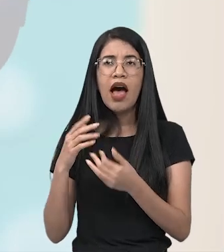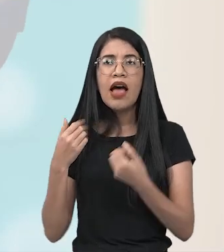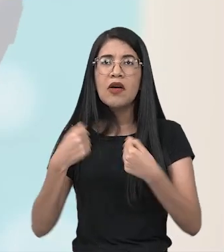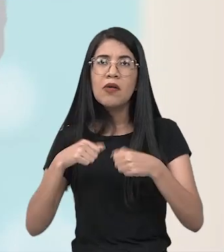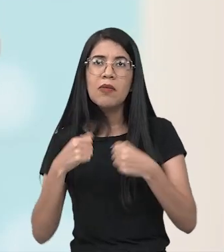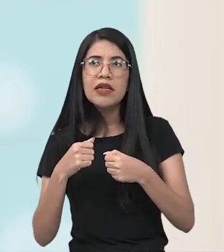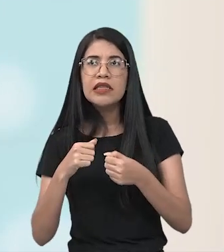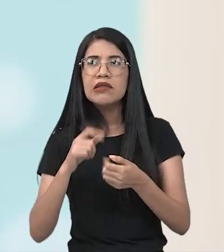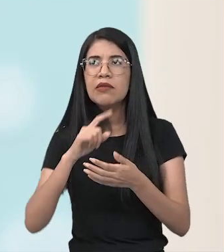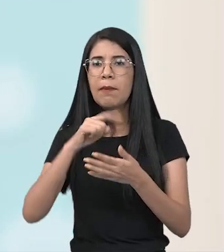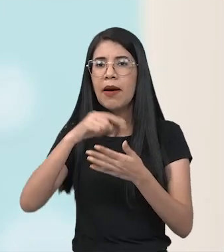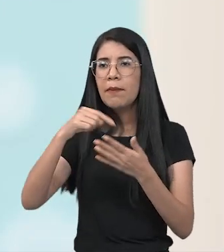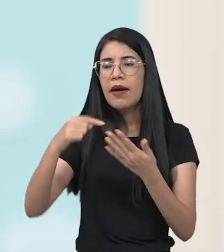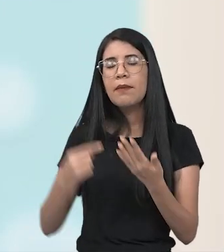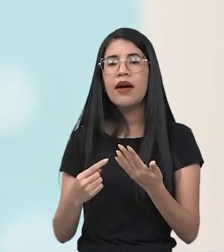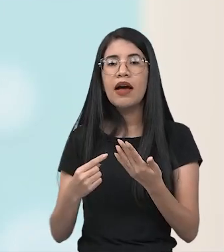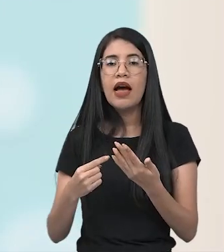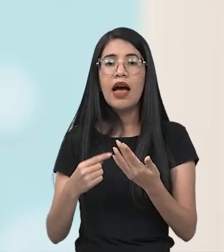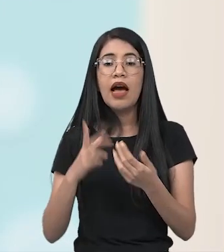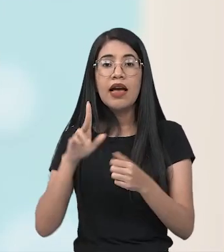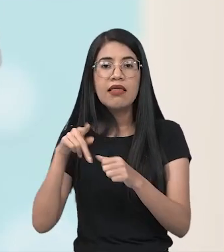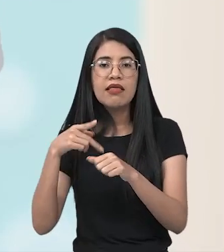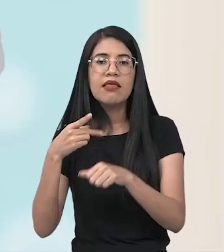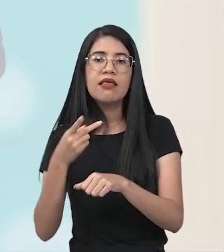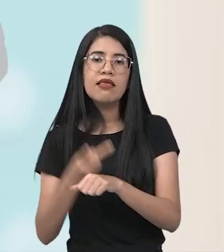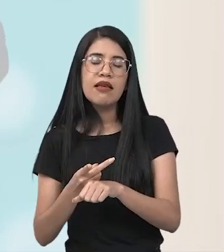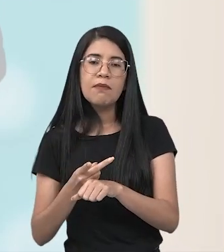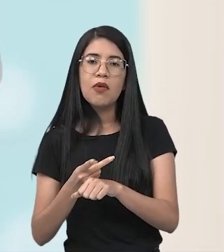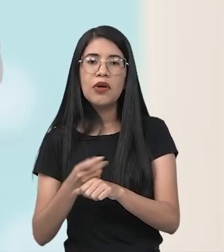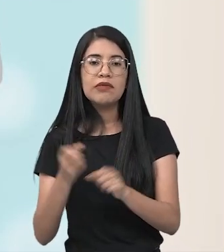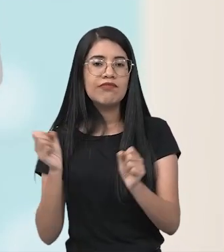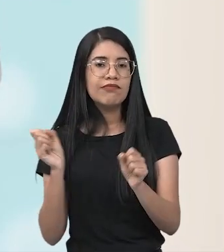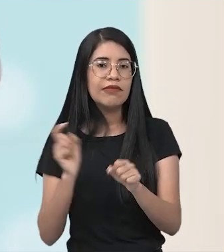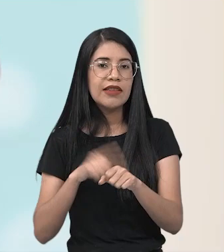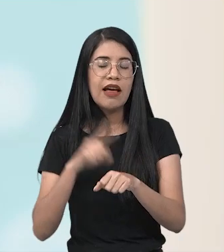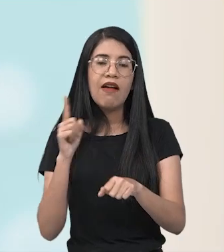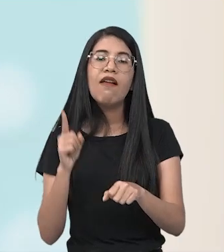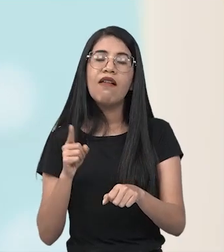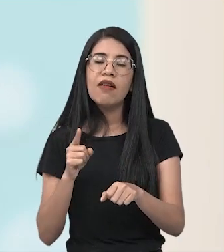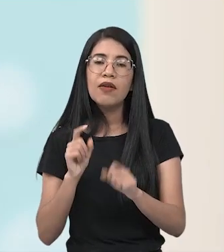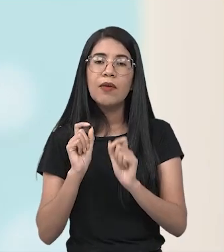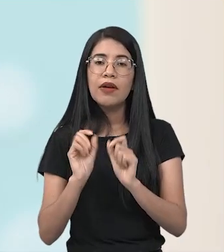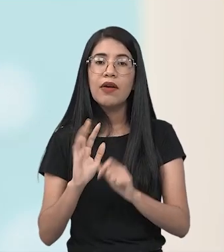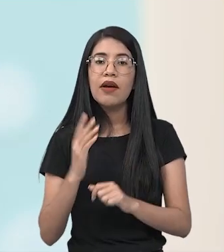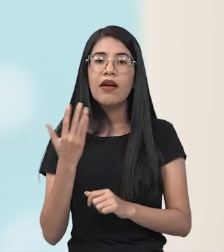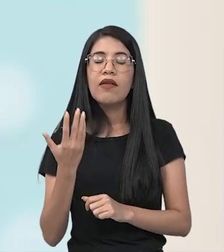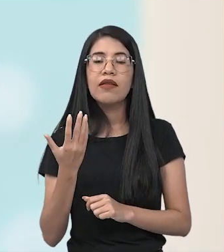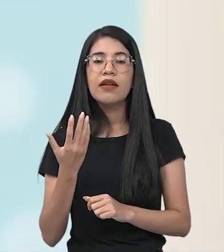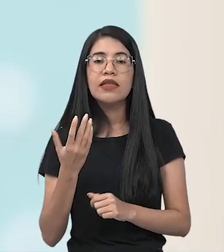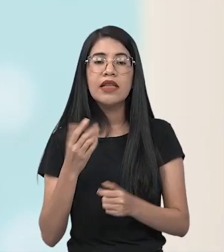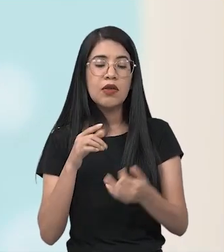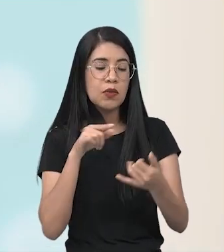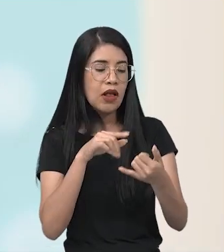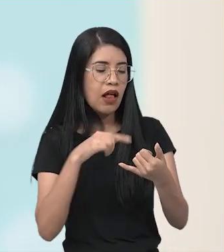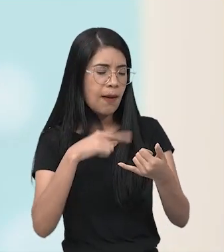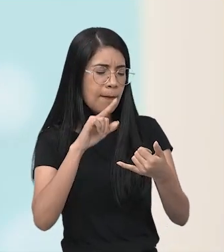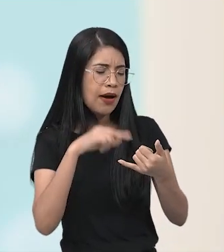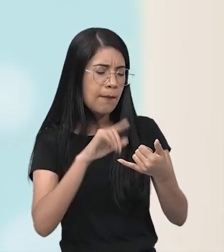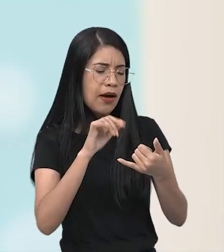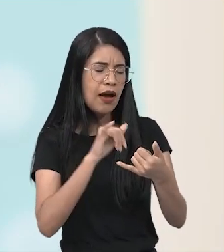uma coisa tal. De repente, de uma forma mágica, que a gente sabe que não é mágica, começa a aparecer para a gente um monte de